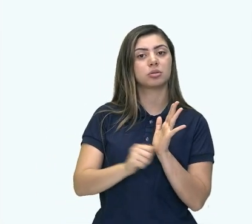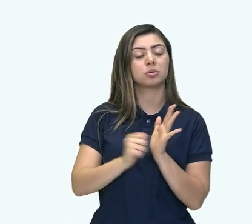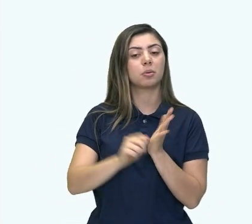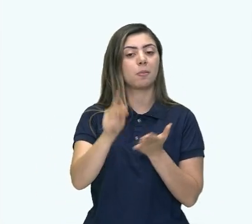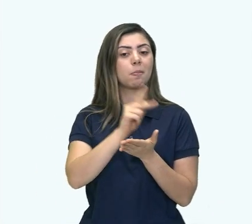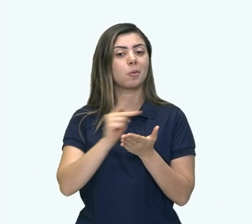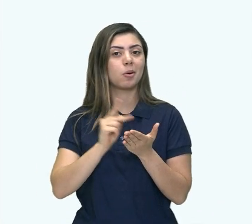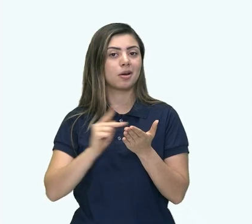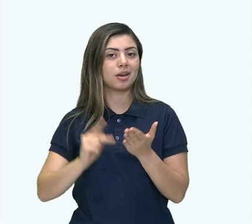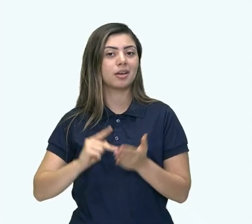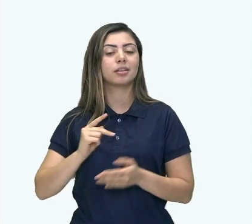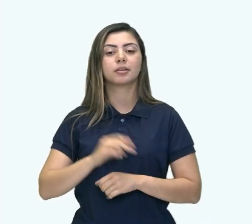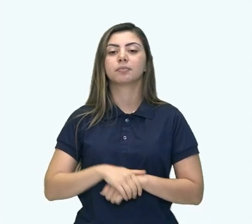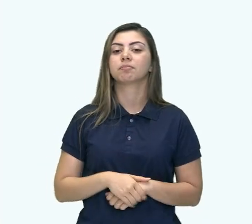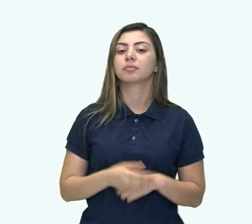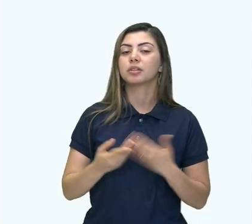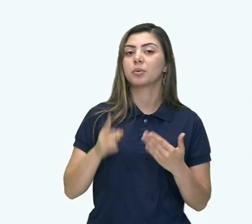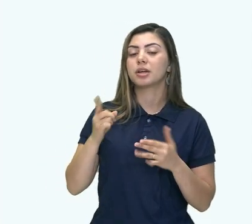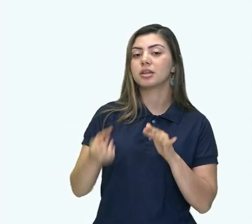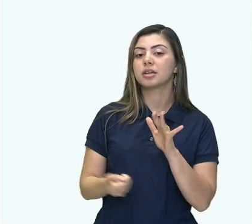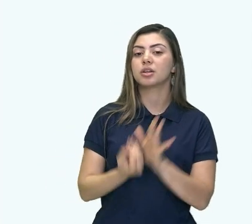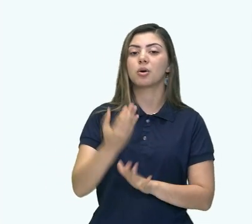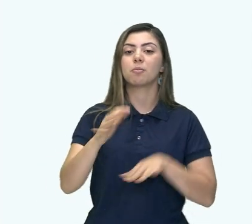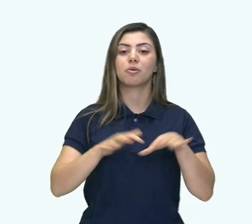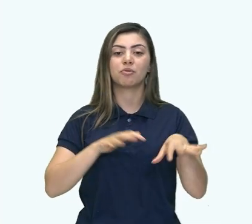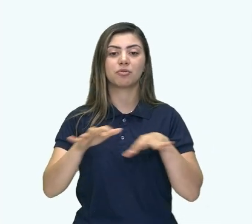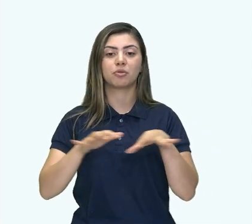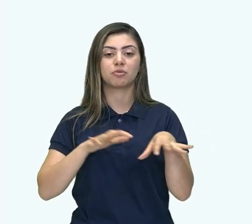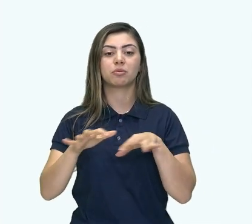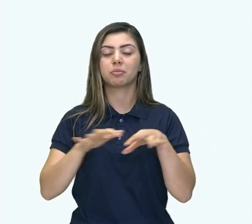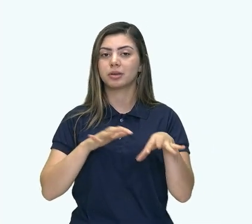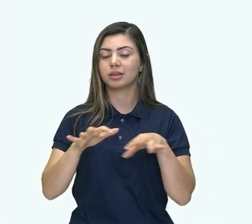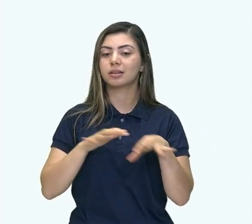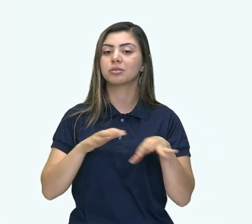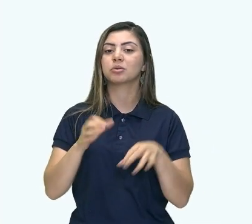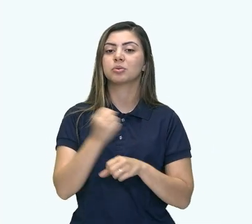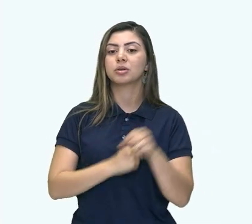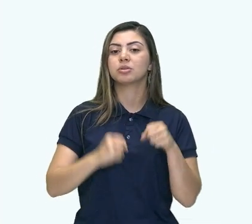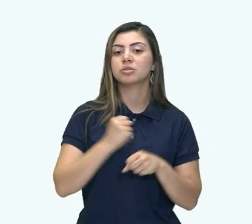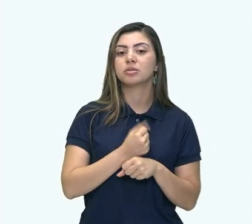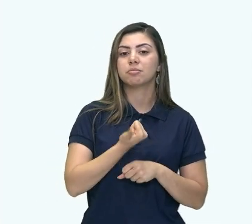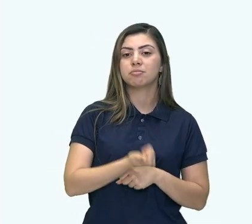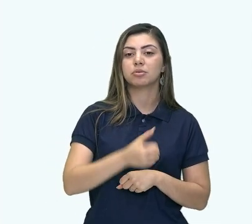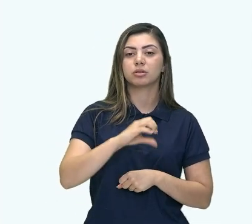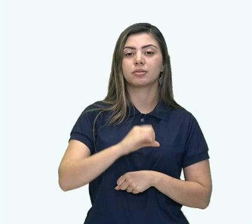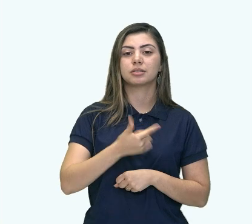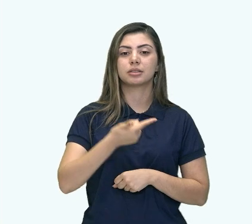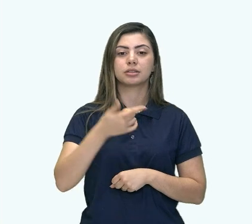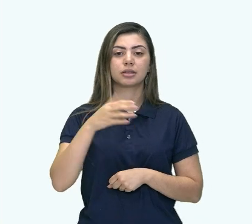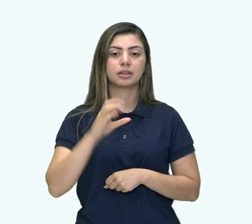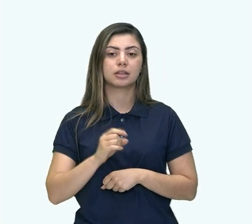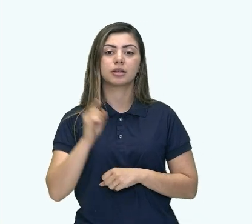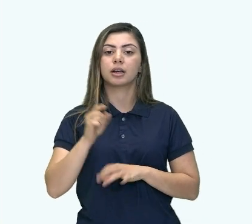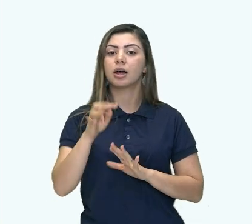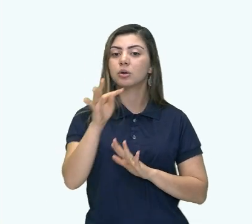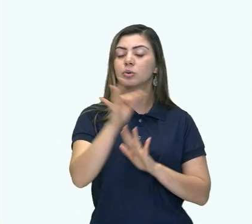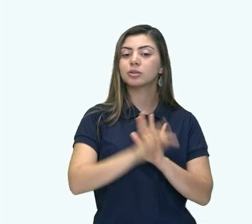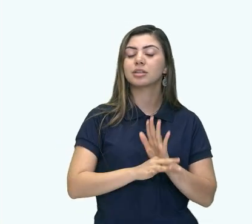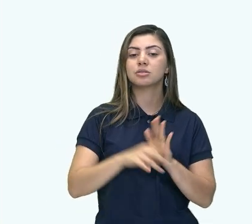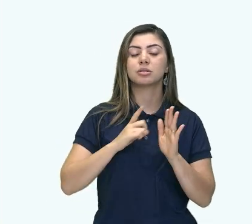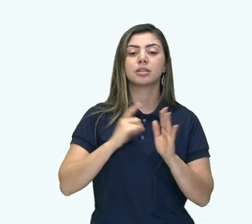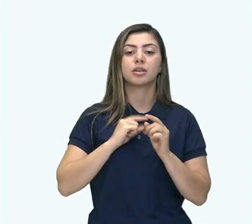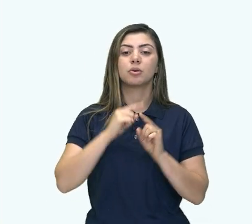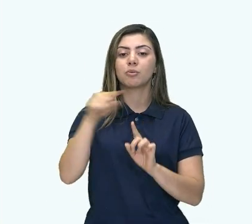romancista. Ele criou o movimento armorial em 1970, seus textos apresentam